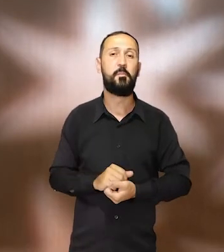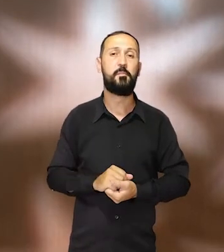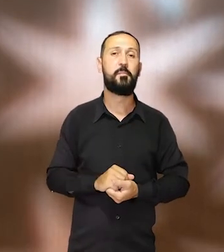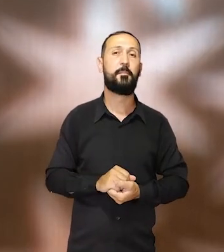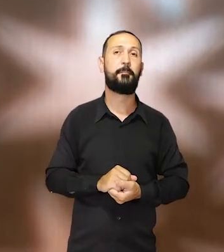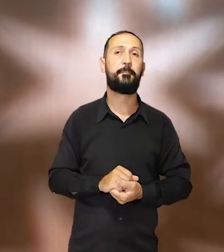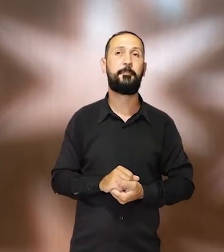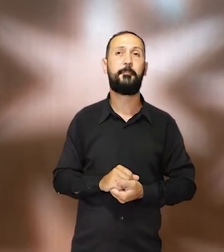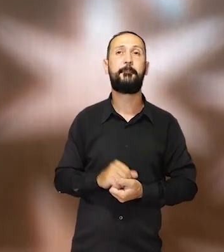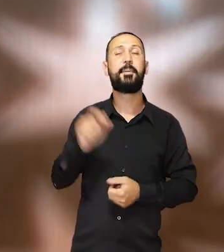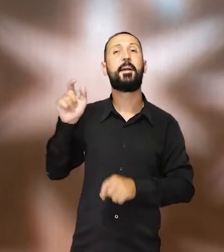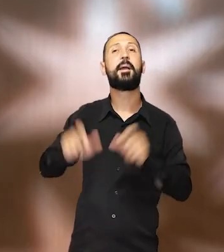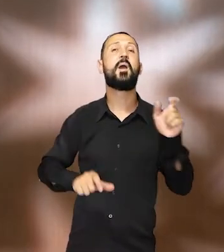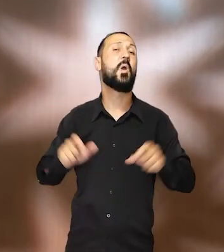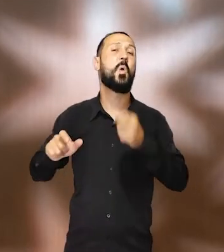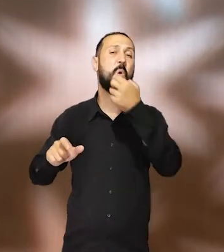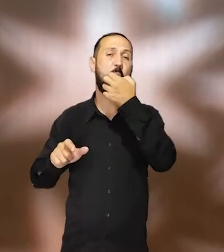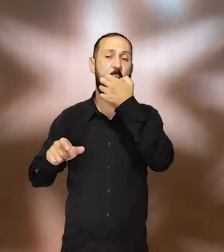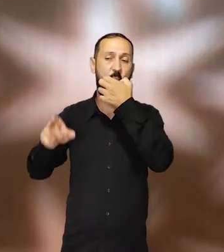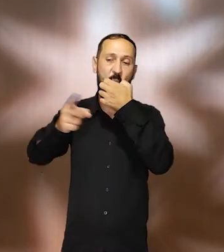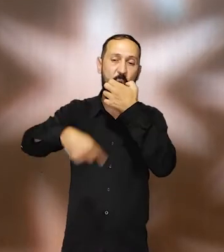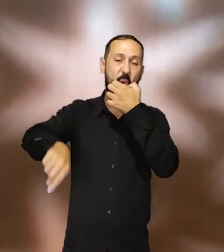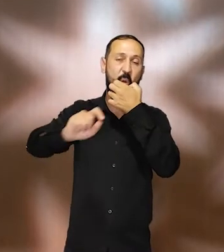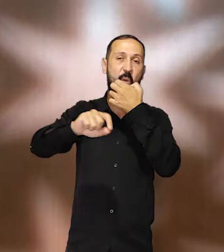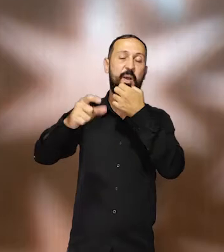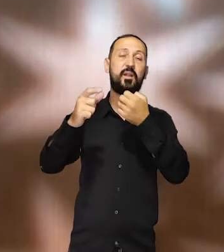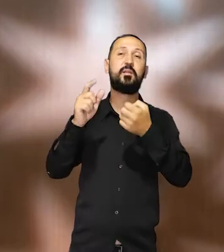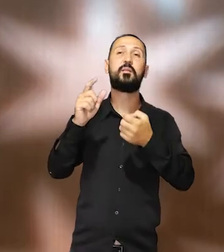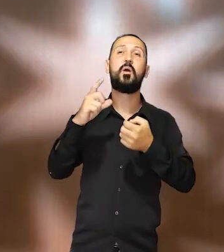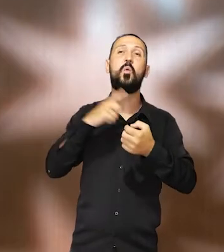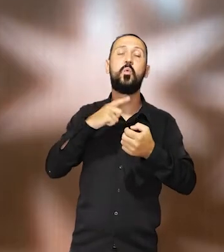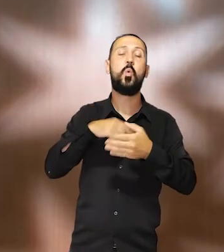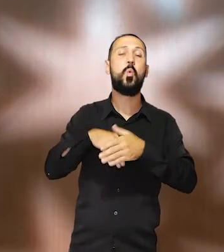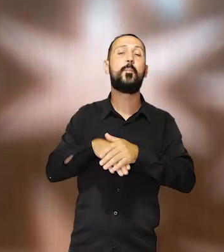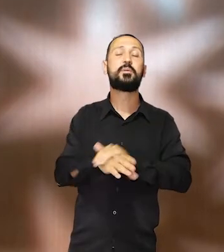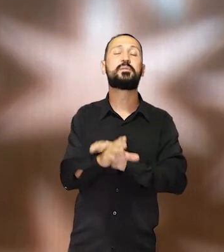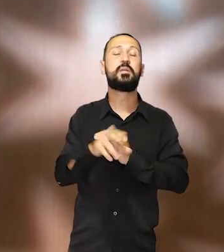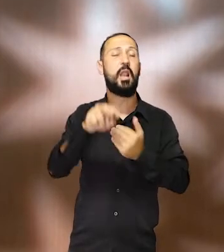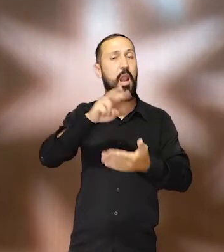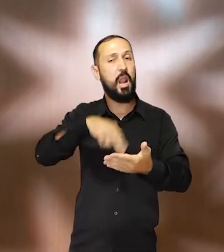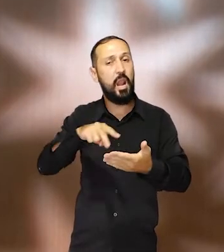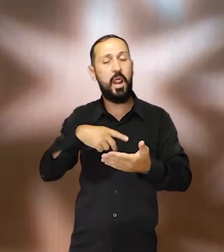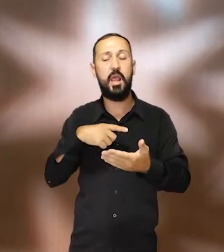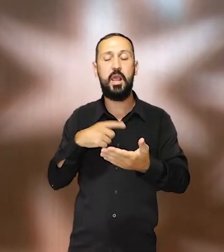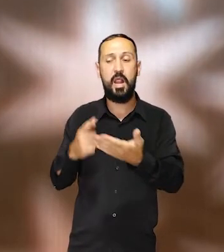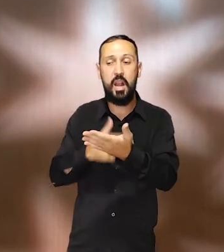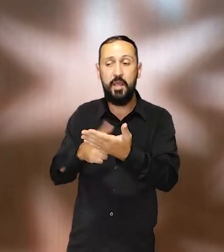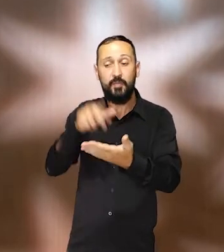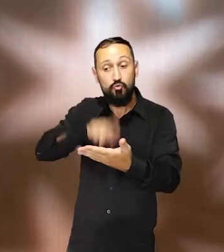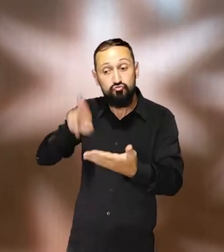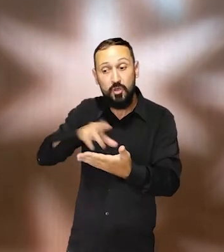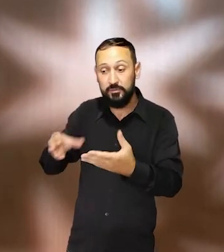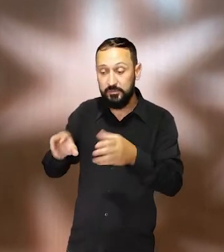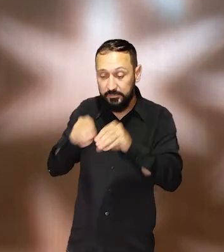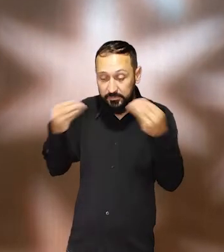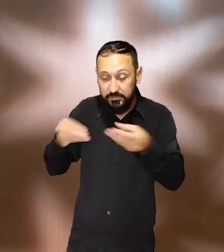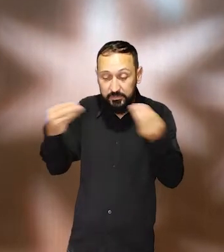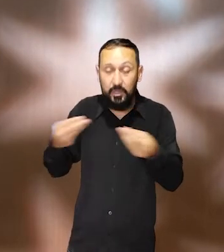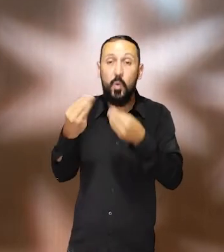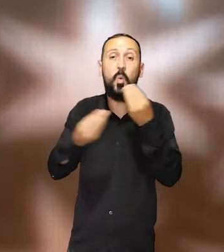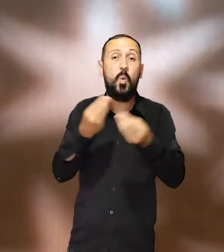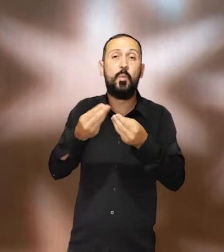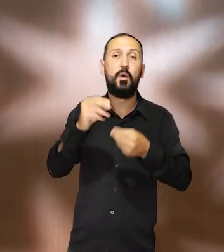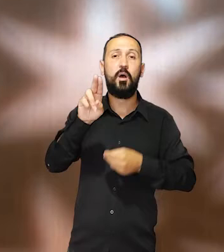leitura para as pessoas, né, e como que elas podem fazer para estar adquirindo o hábito de ler e consumir livros cada vez